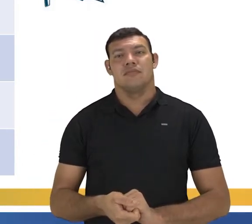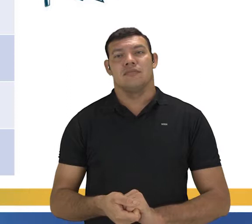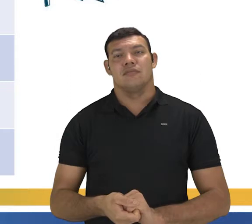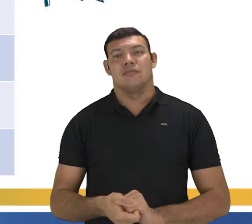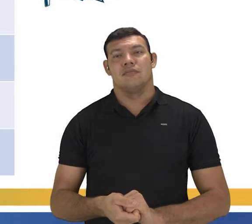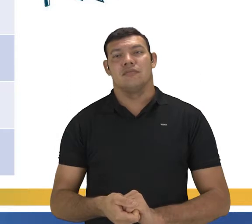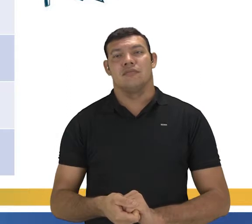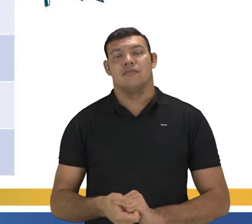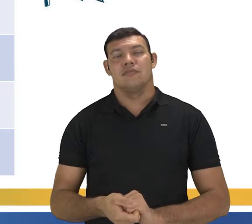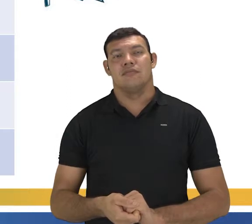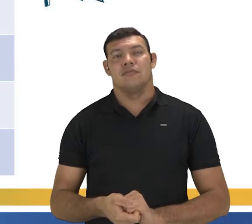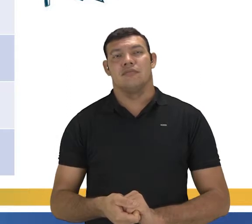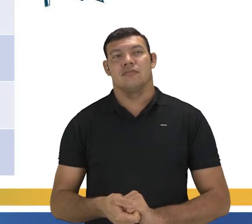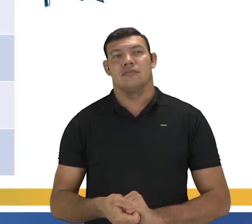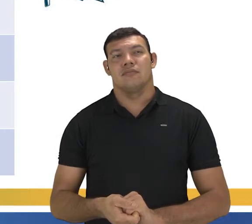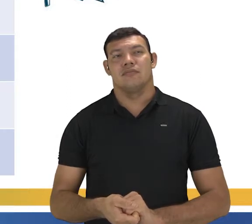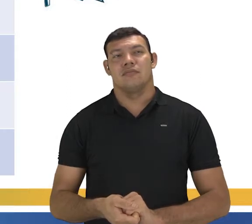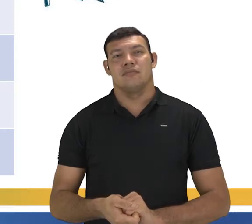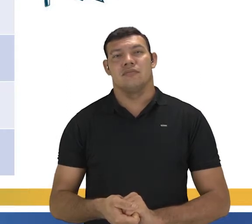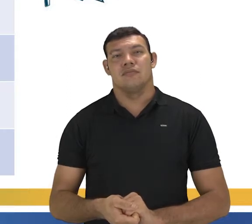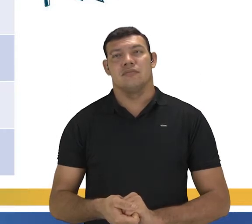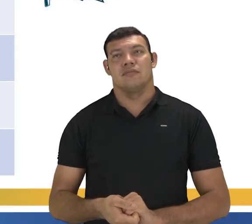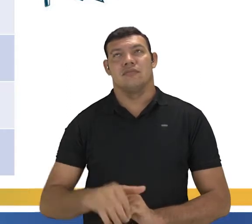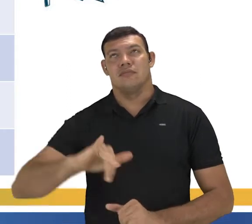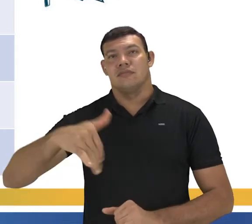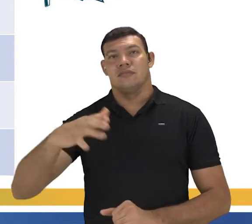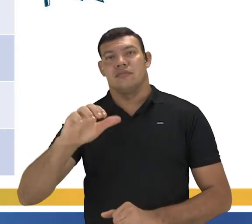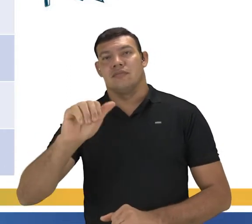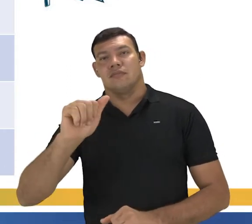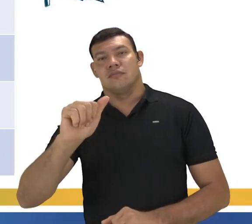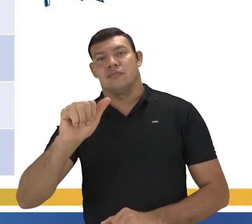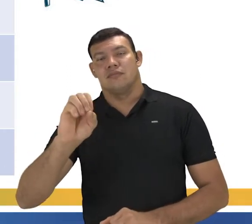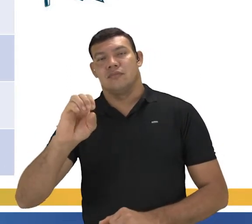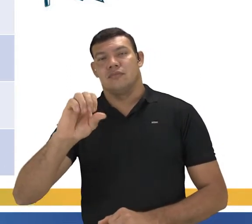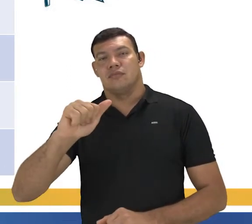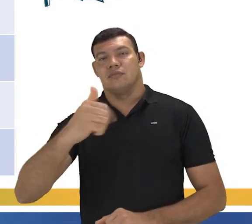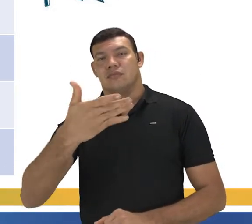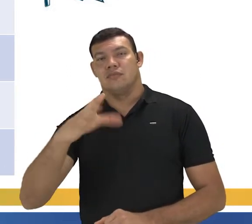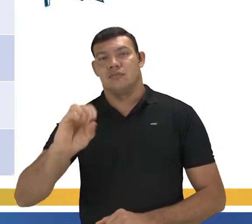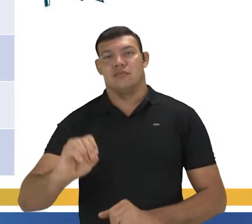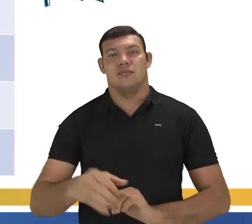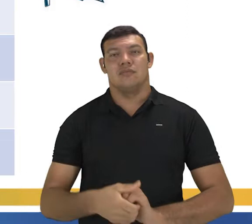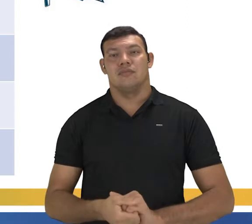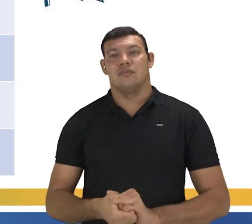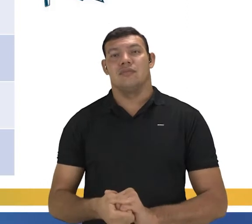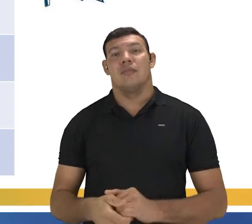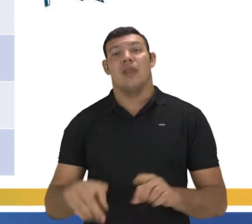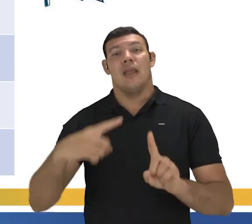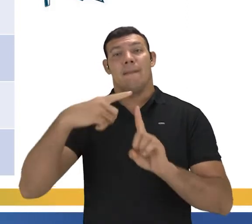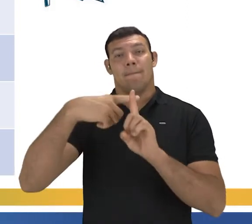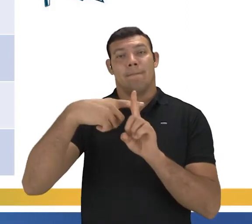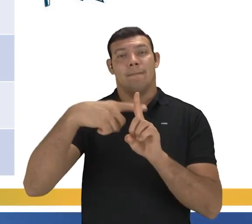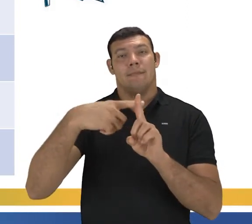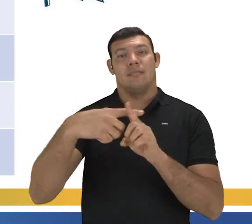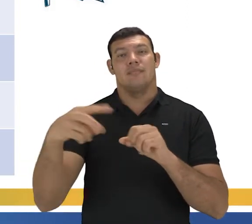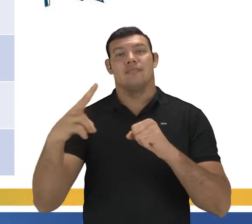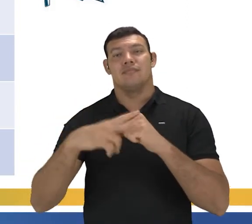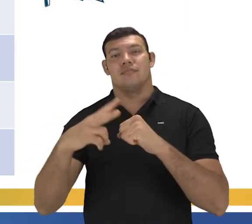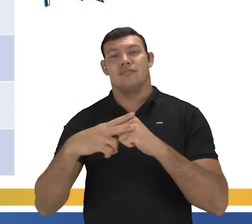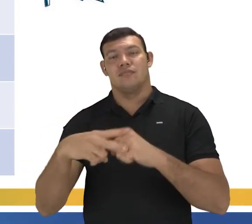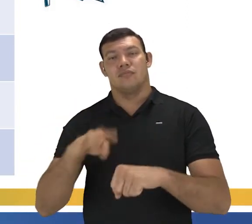nef joão ok mas o verbo auxiliar